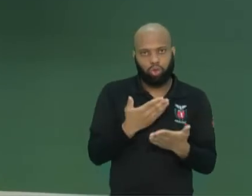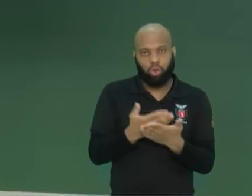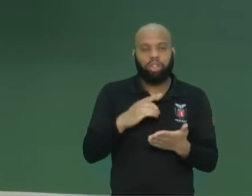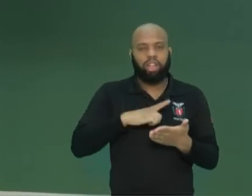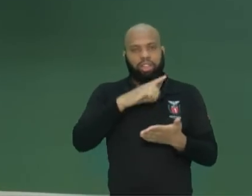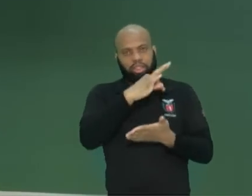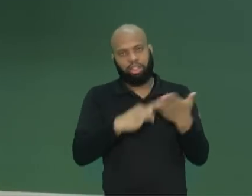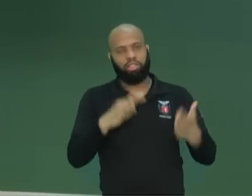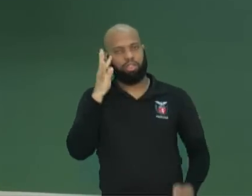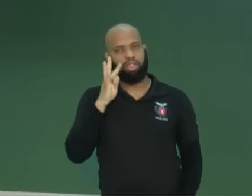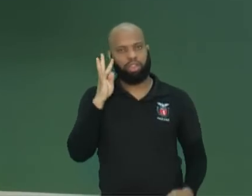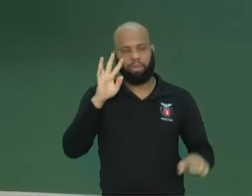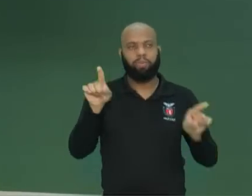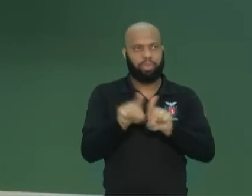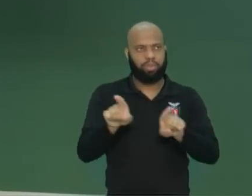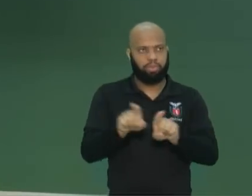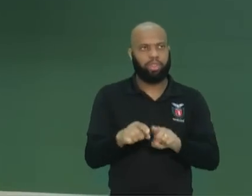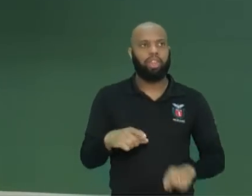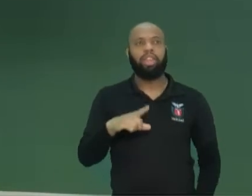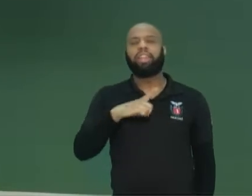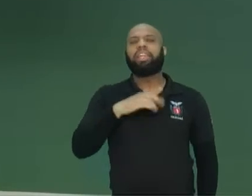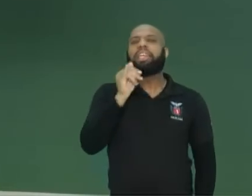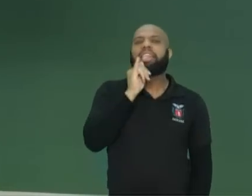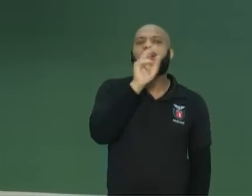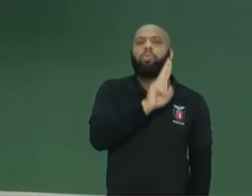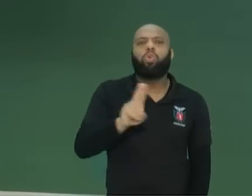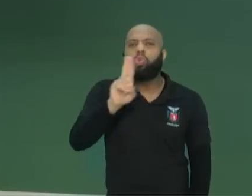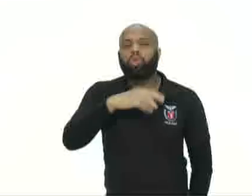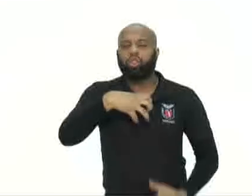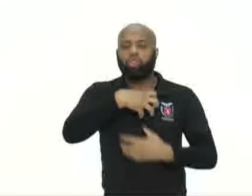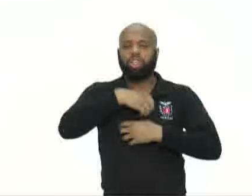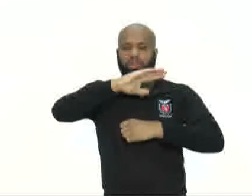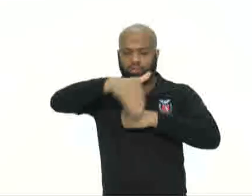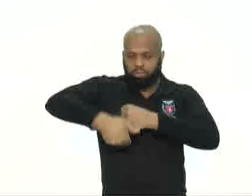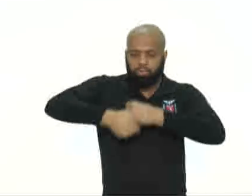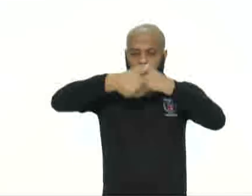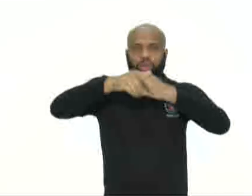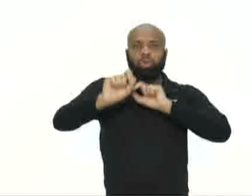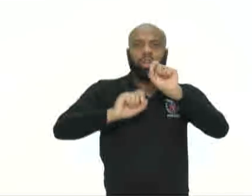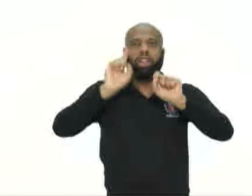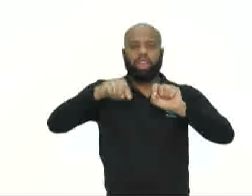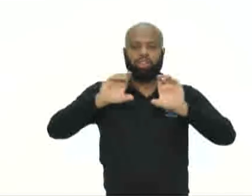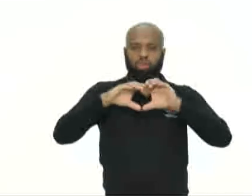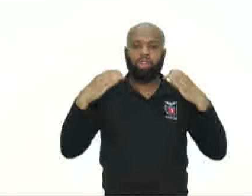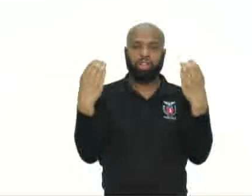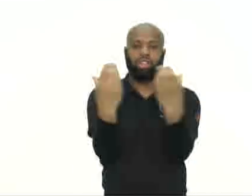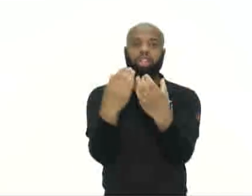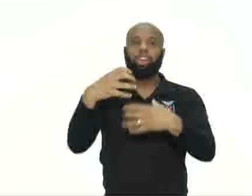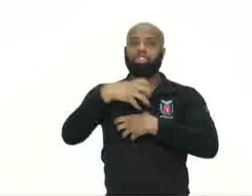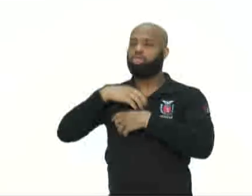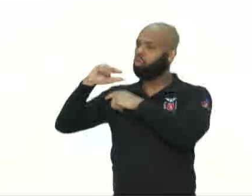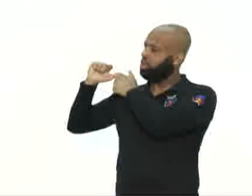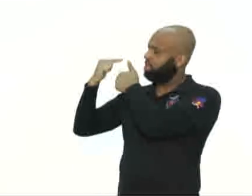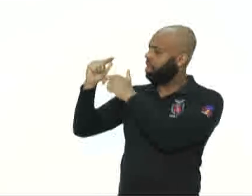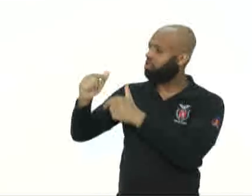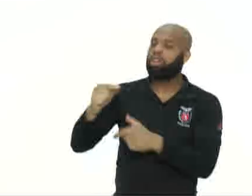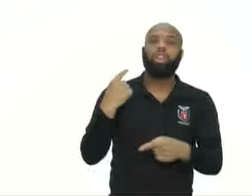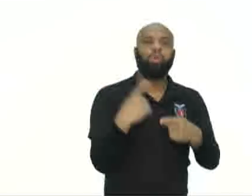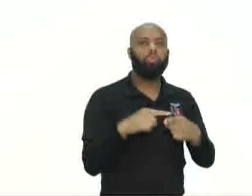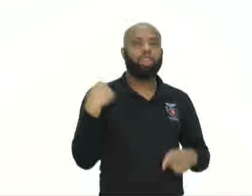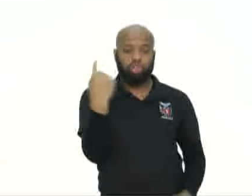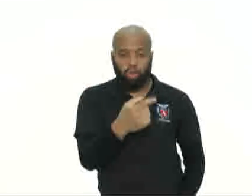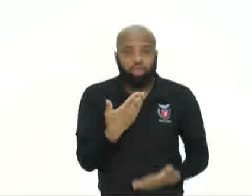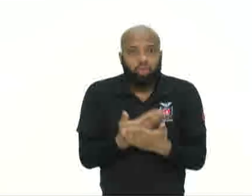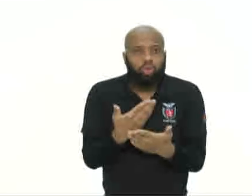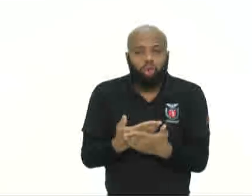texto bem bacana, né? Exemplo de uso sustentável são as comunidades tradicionais. Nós vimos lá